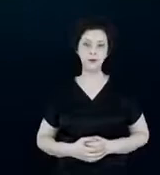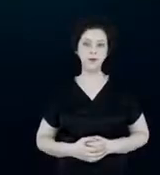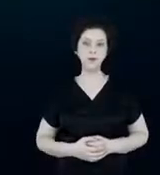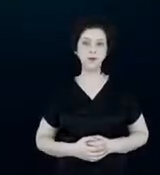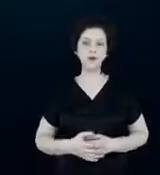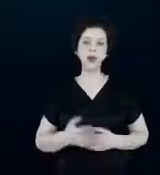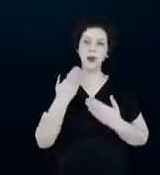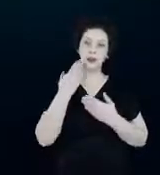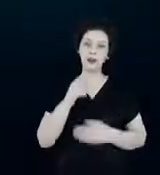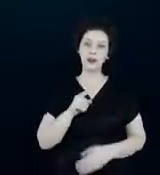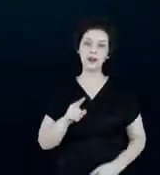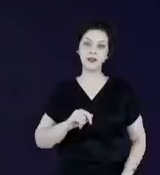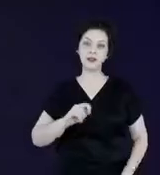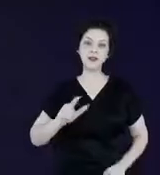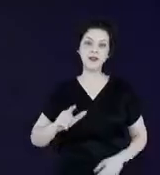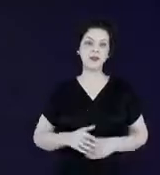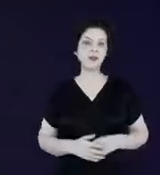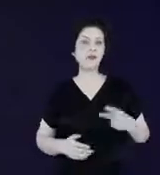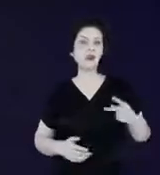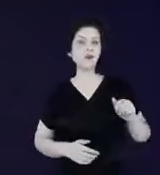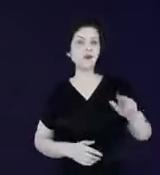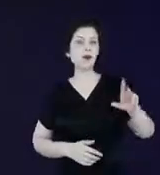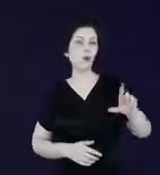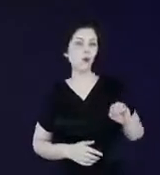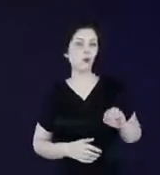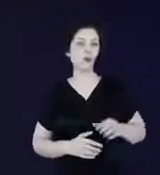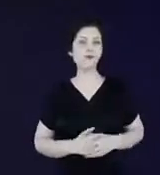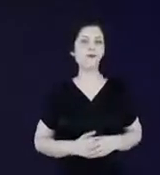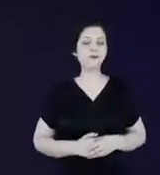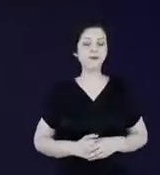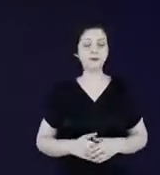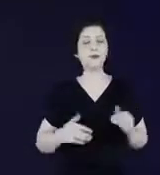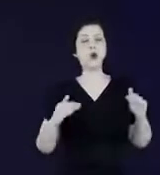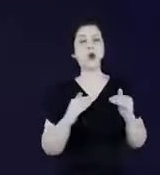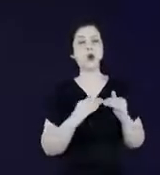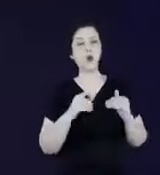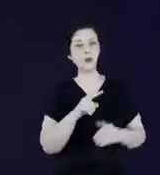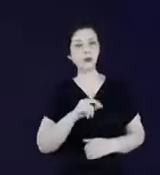Obrigada, Zil. Paulo? Bem, concordo com a Zil.